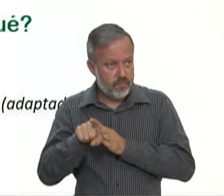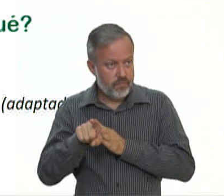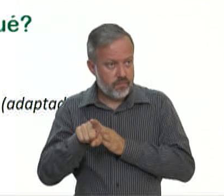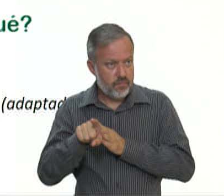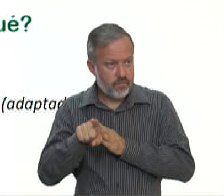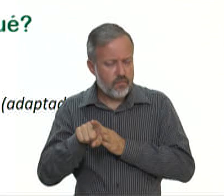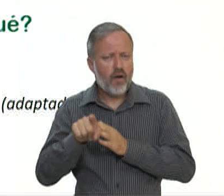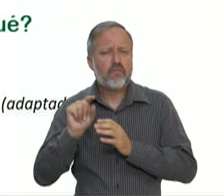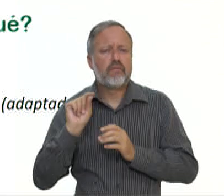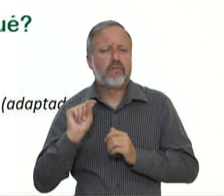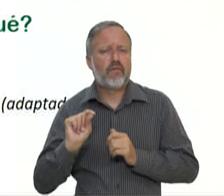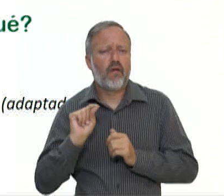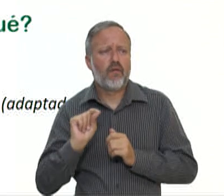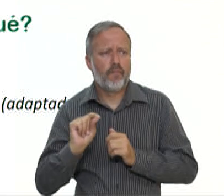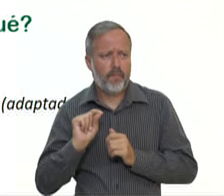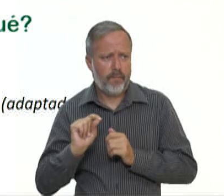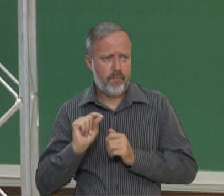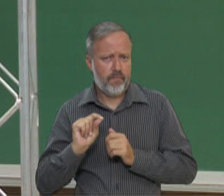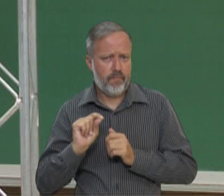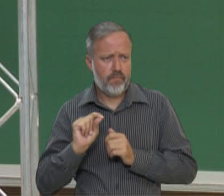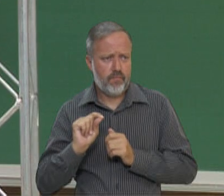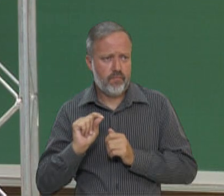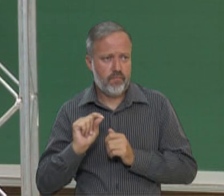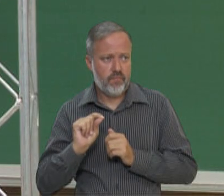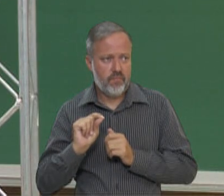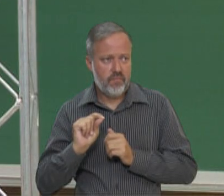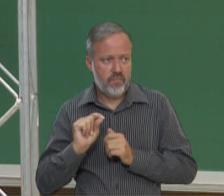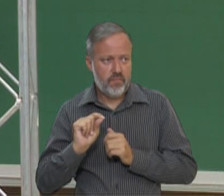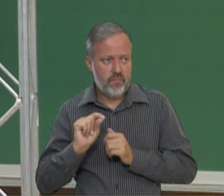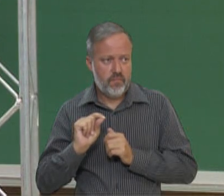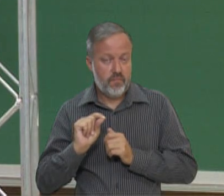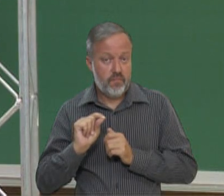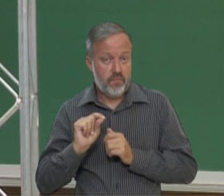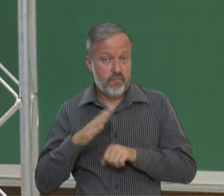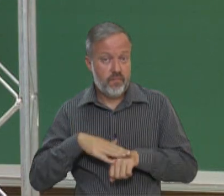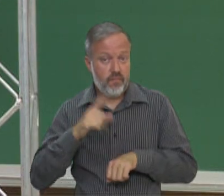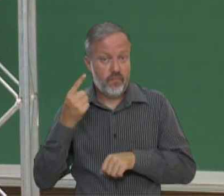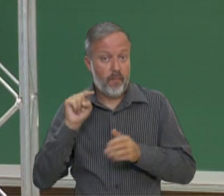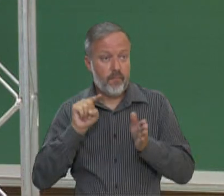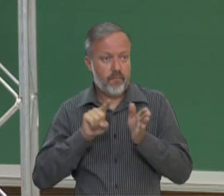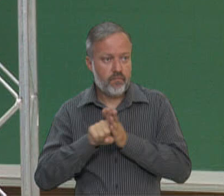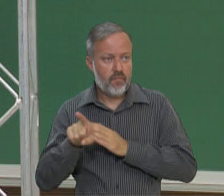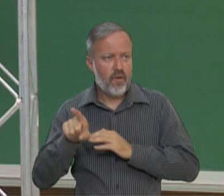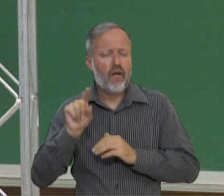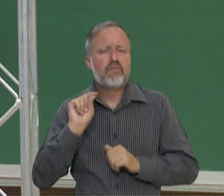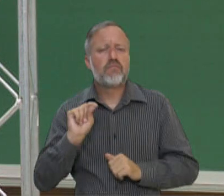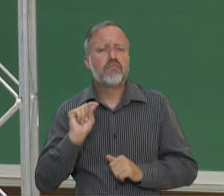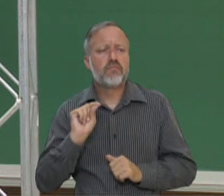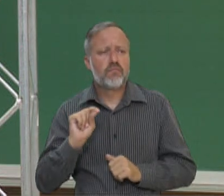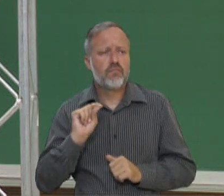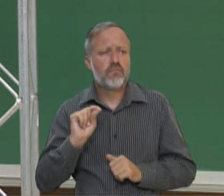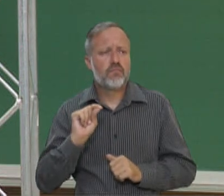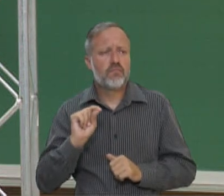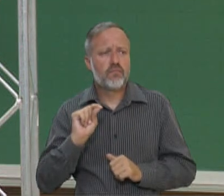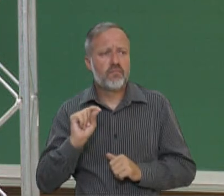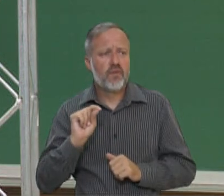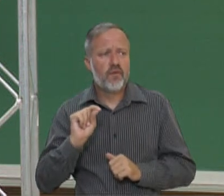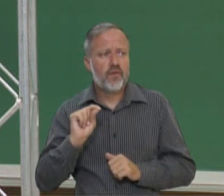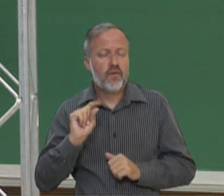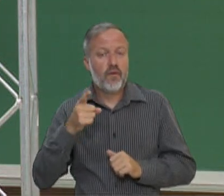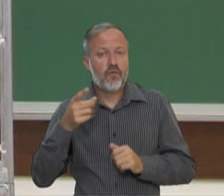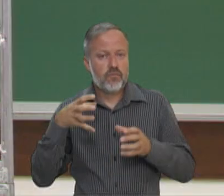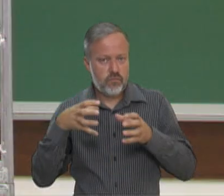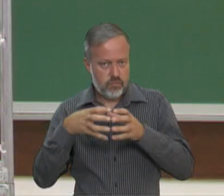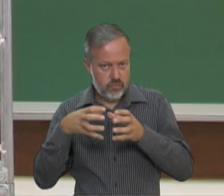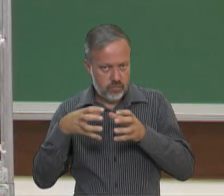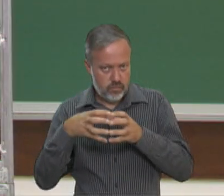¿quiénes? Então, depois aqui do subtítulo, a gente tem mais uma pergunta, quem? Que está definida em um grupo